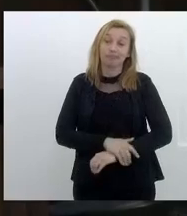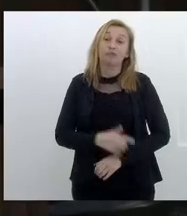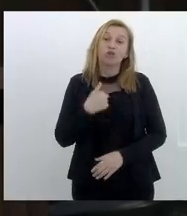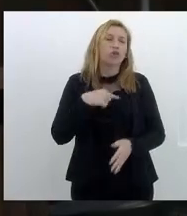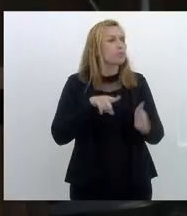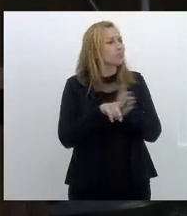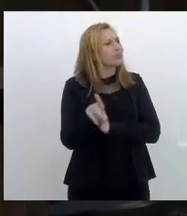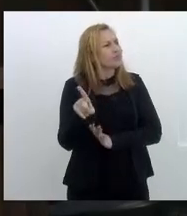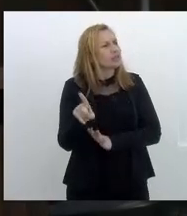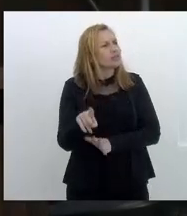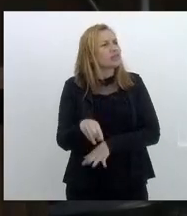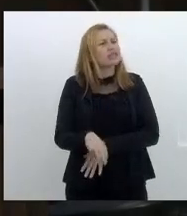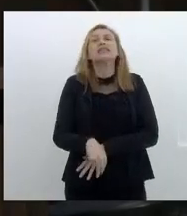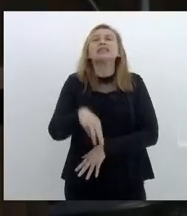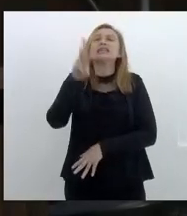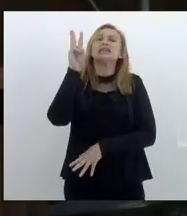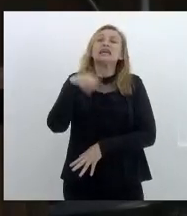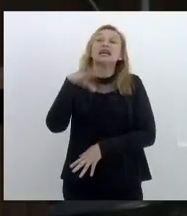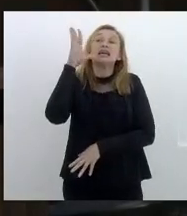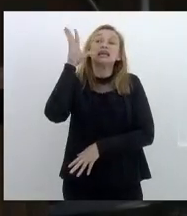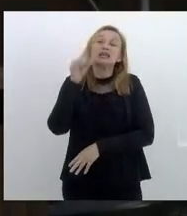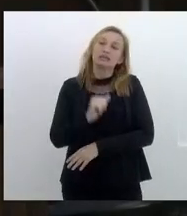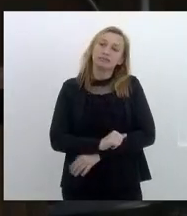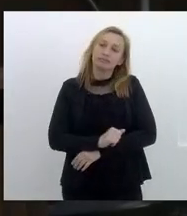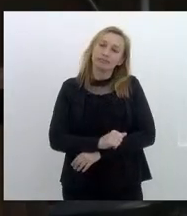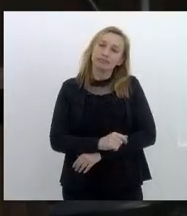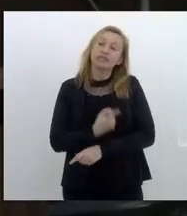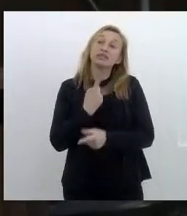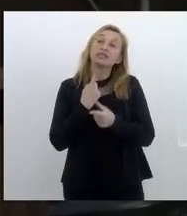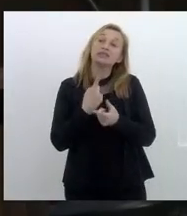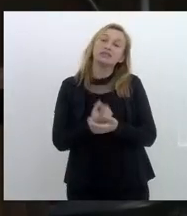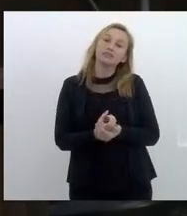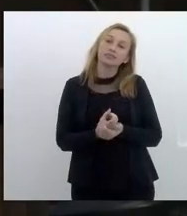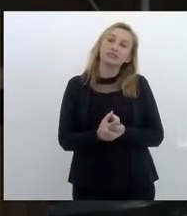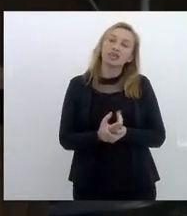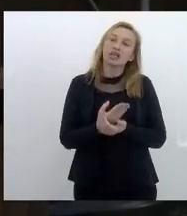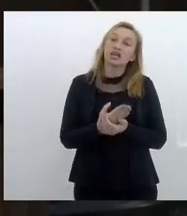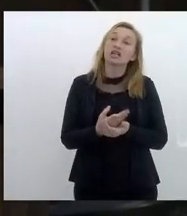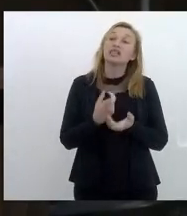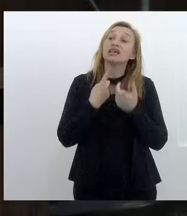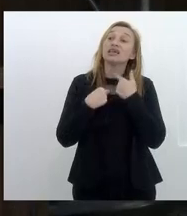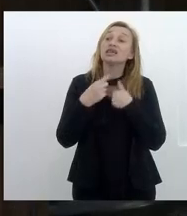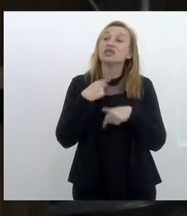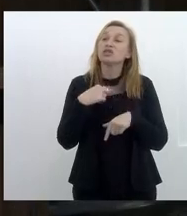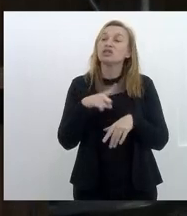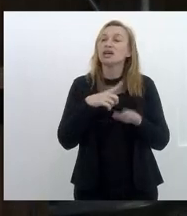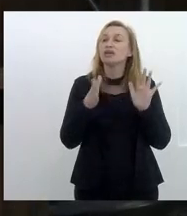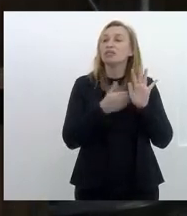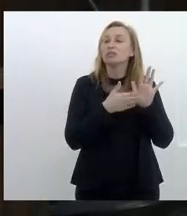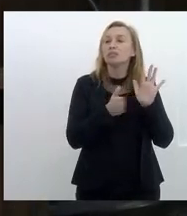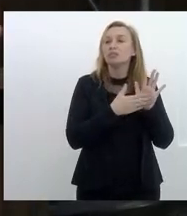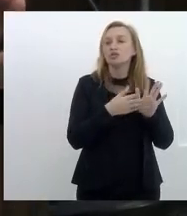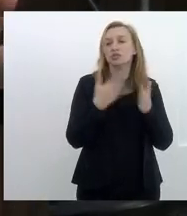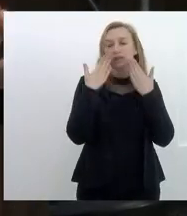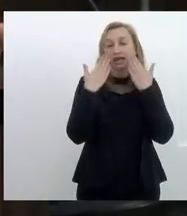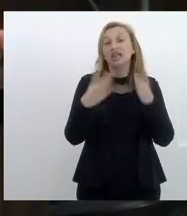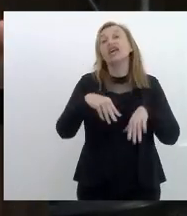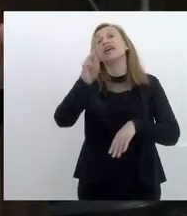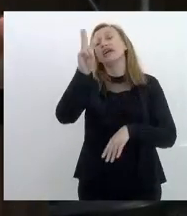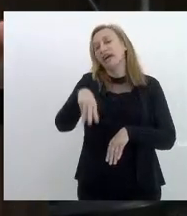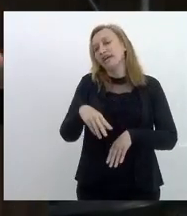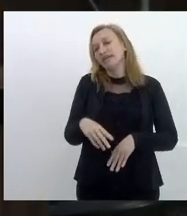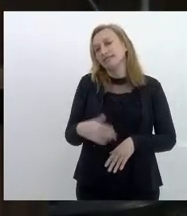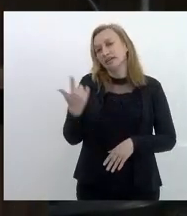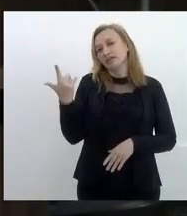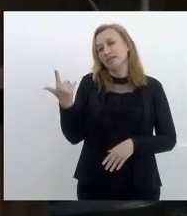fico perguntando a quem tá interessando esse tipo de proposta apresentada tem que ter alguém